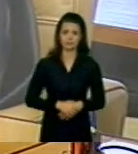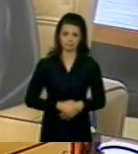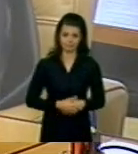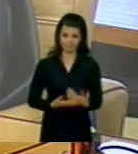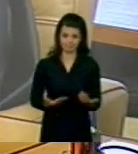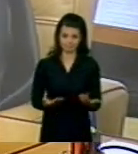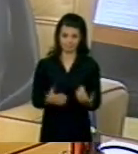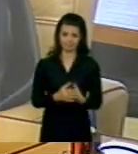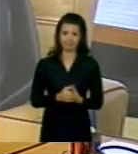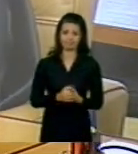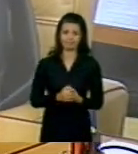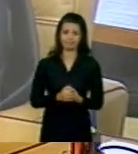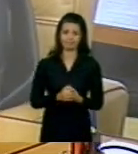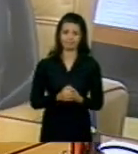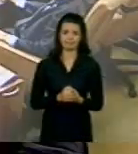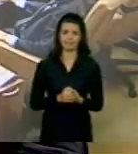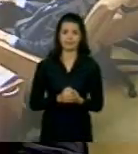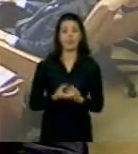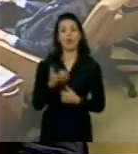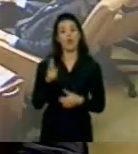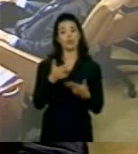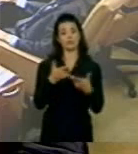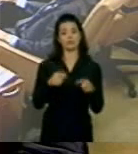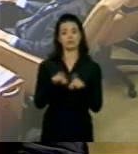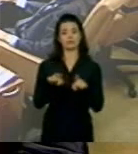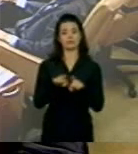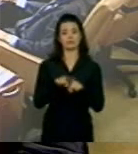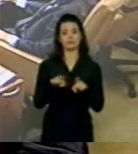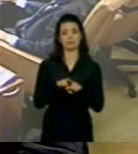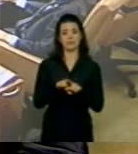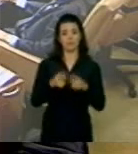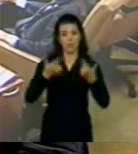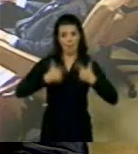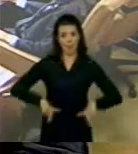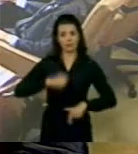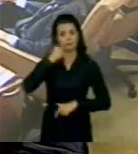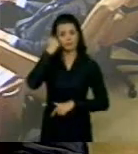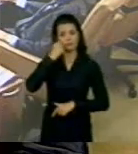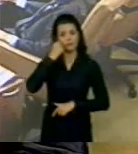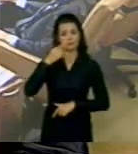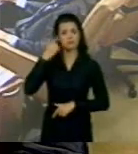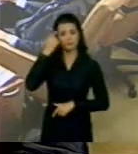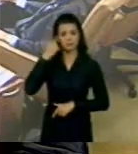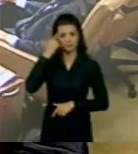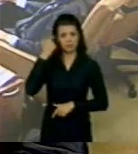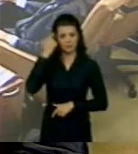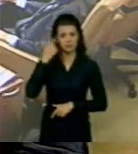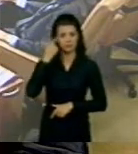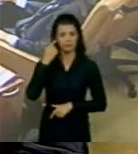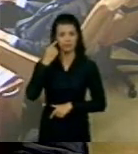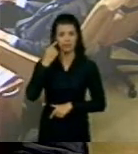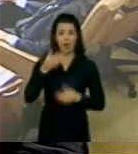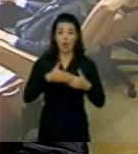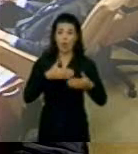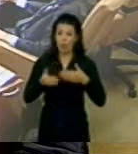requerentes. Sexto, que em suma a imunidade parlamentar impõe submeter ao Parlamento qualquer